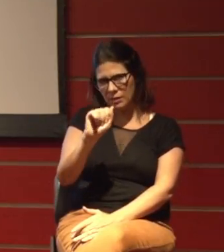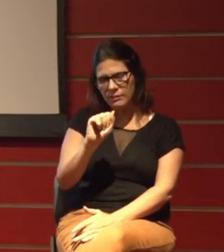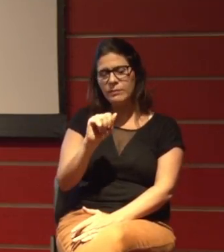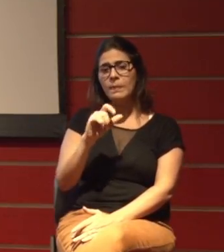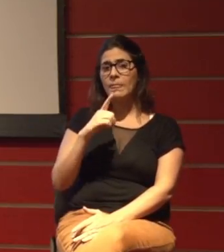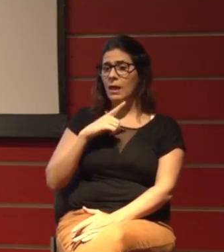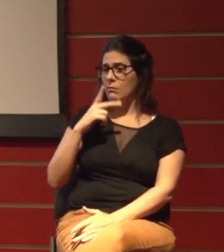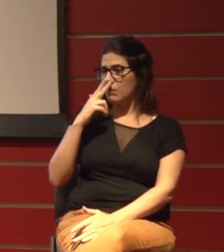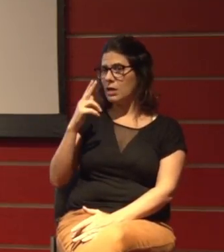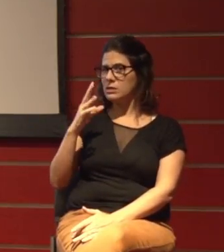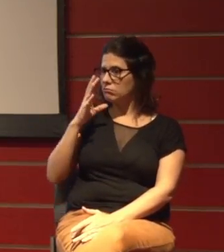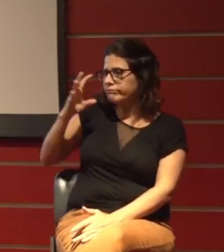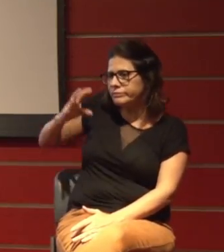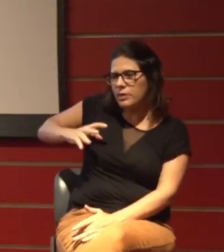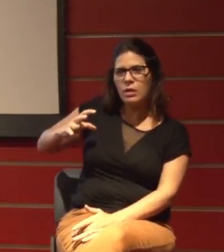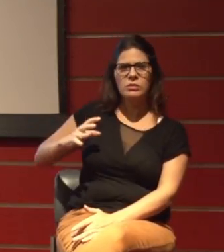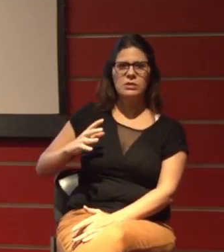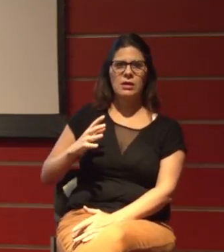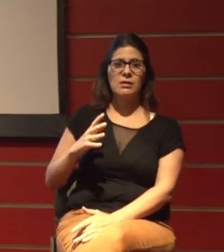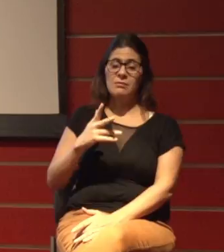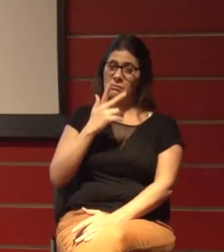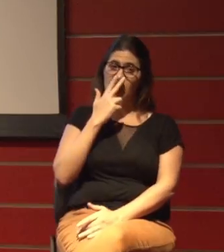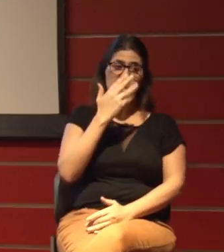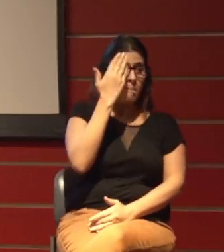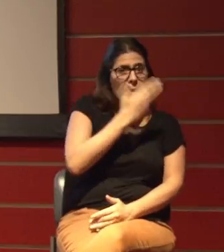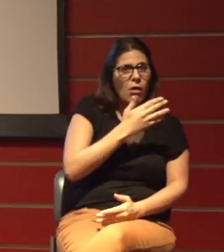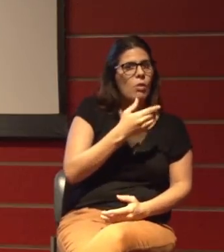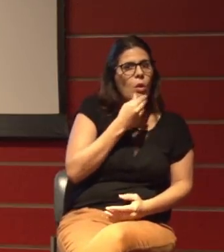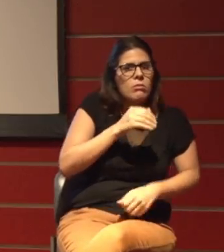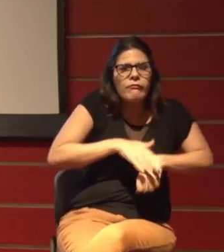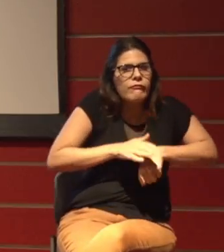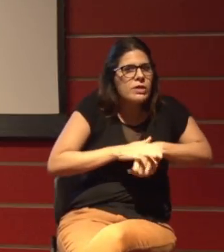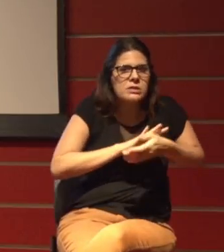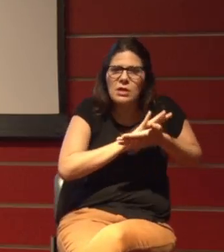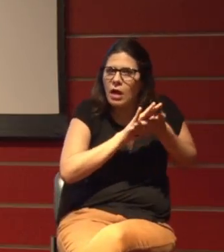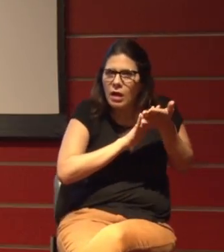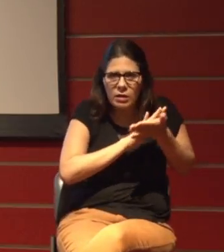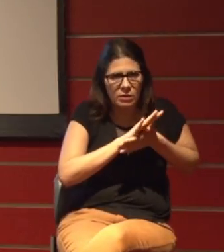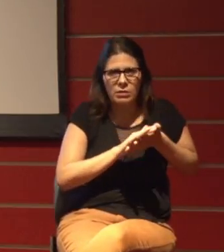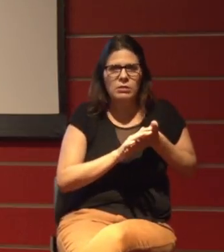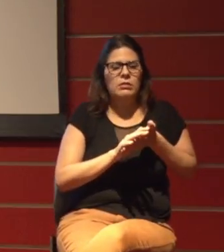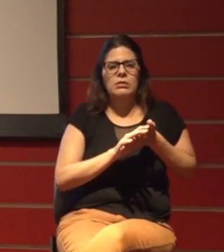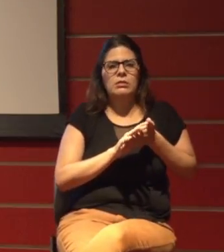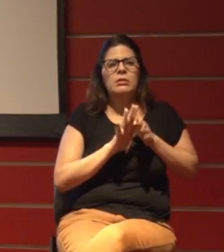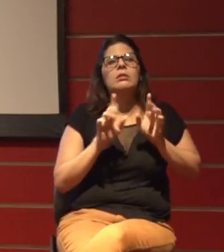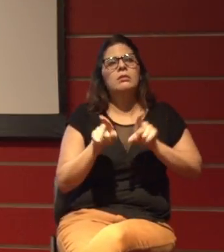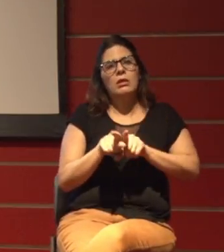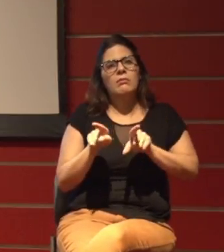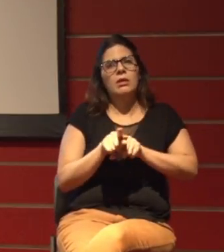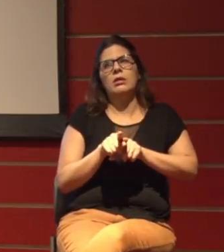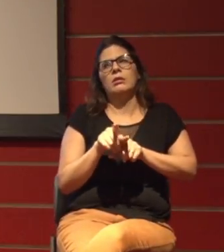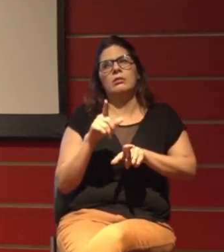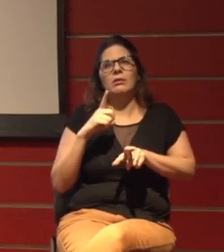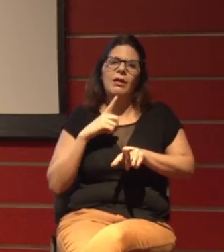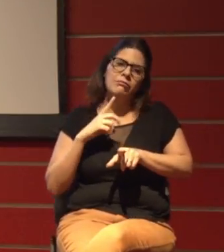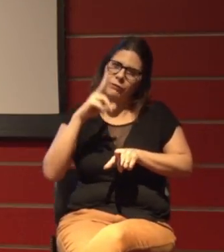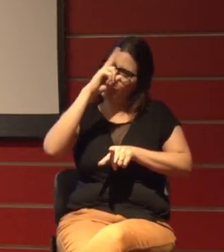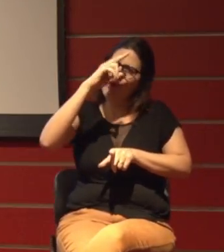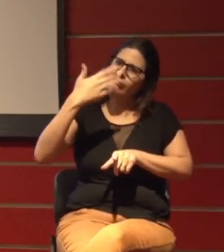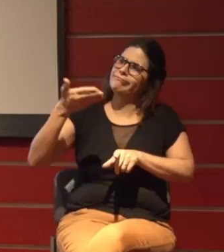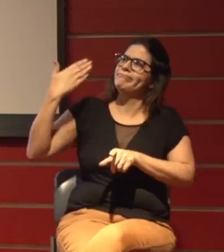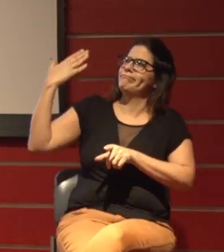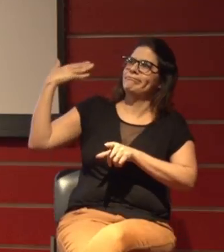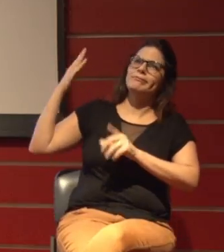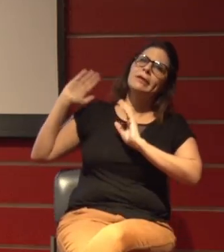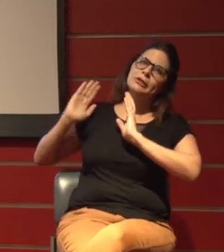se provou que ele não tinha cometido e até mesmo também tem o histórico de quantos homens negros não foram acusados de